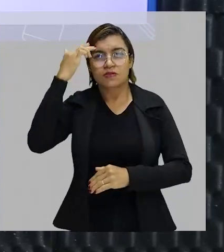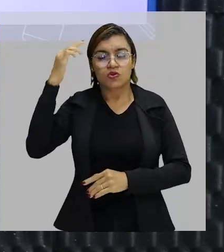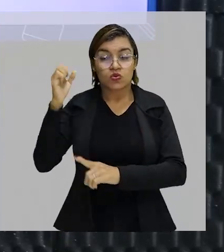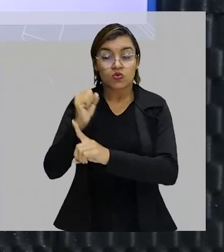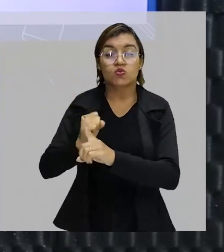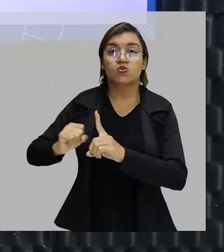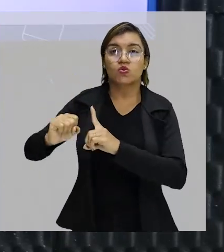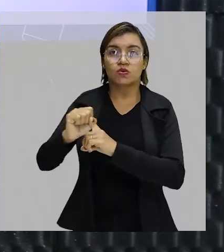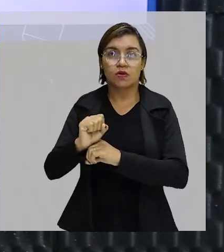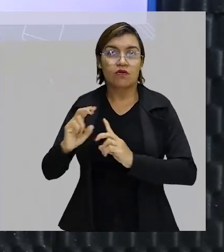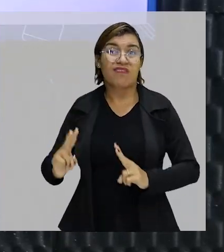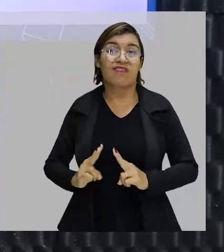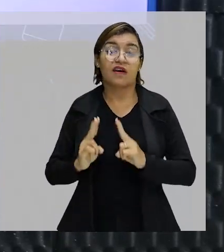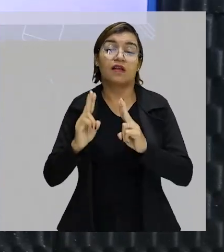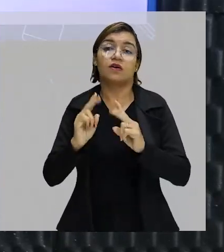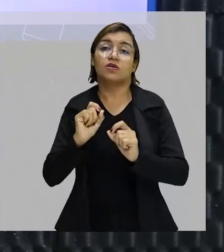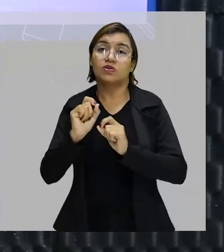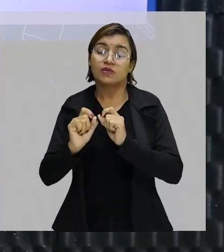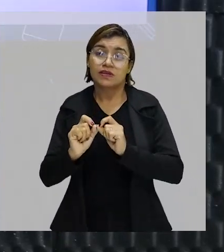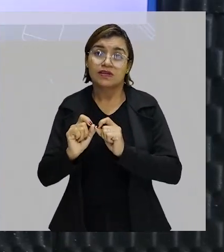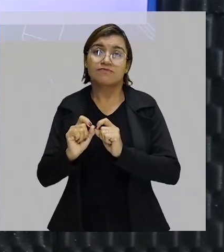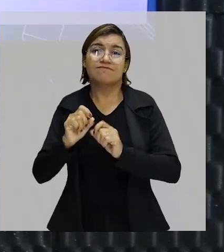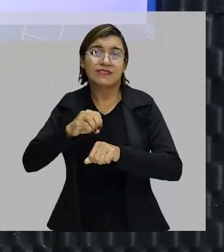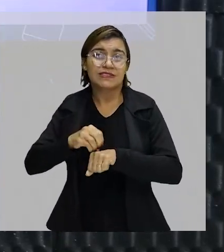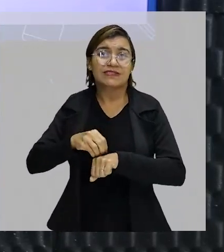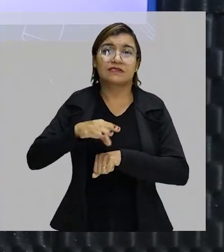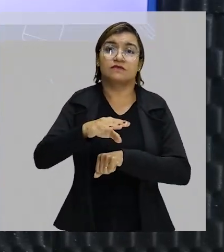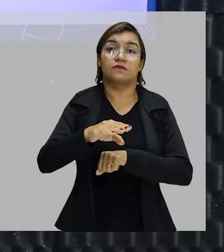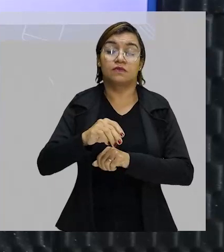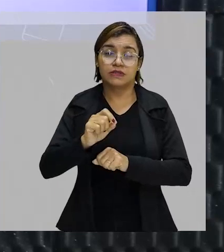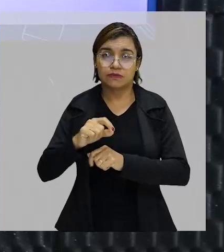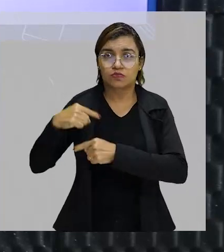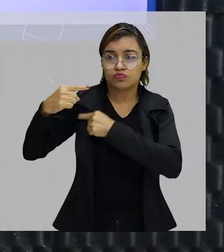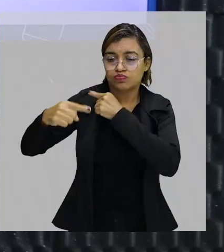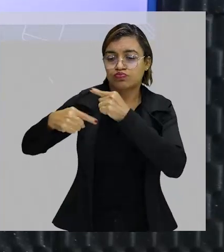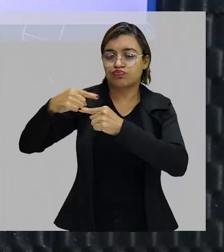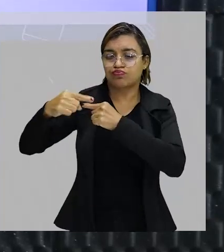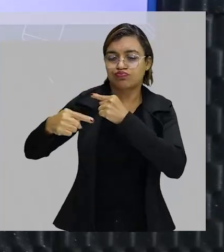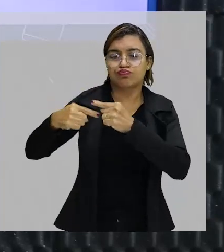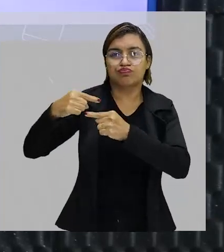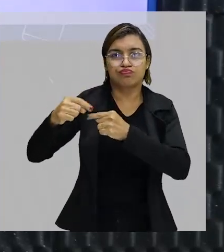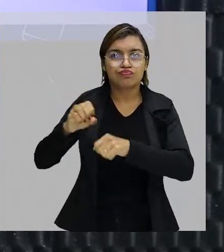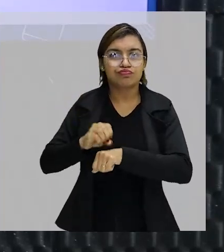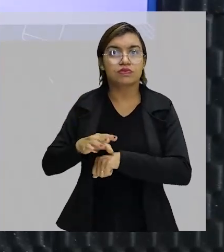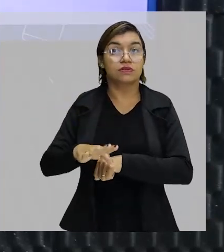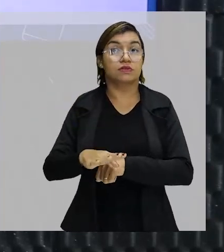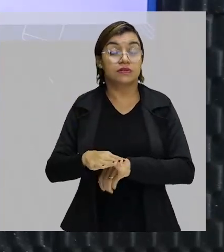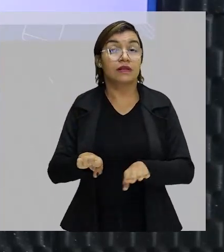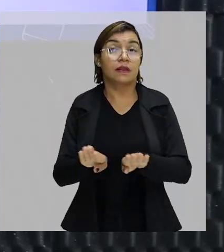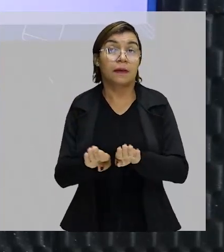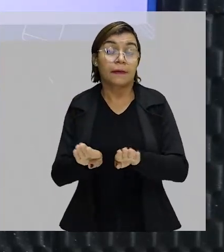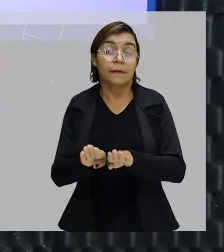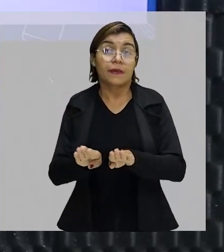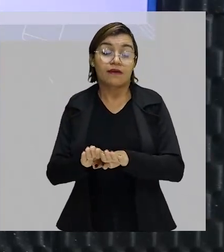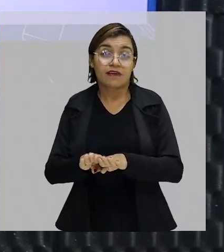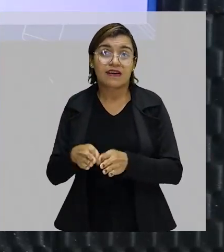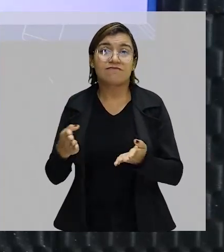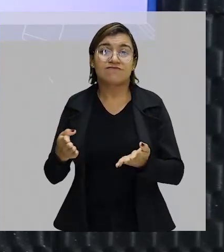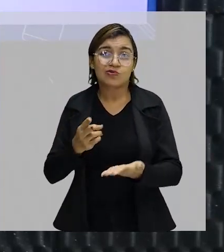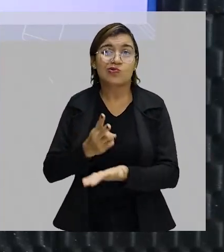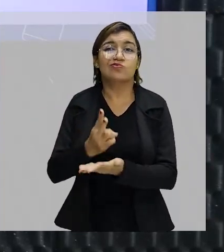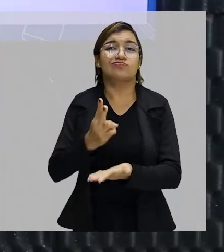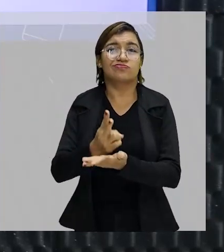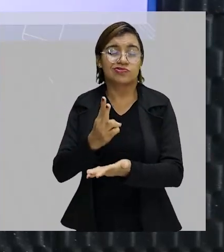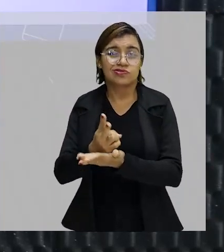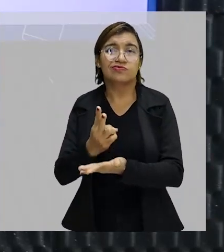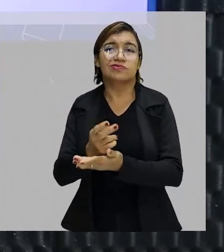social, de valores que vão sendo transmitidos de geração em geração e, por vezes, vão se perpetuando, vão